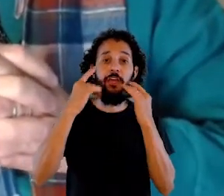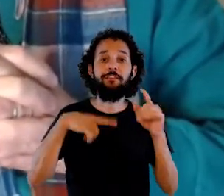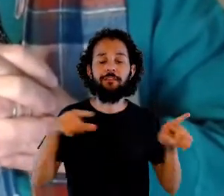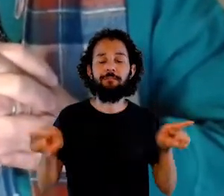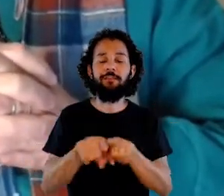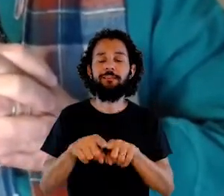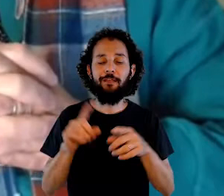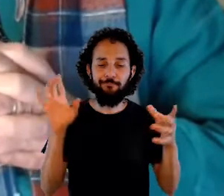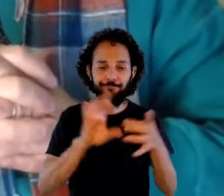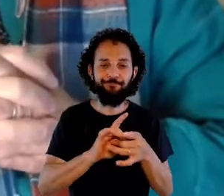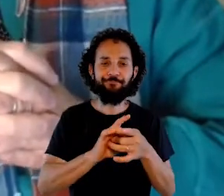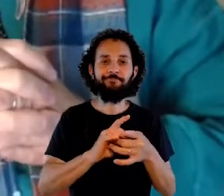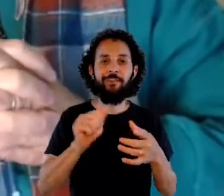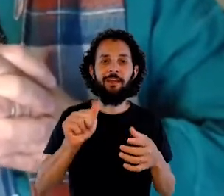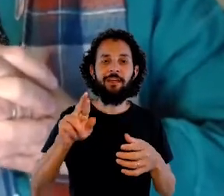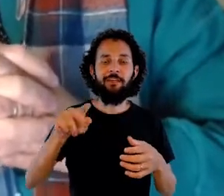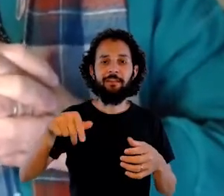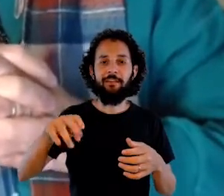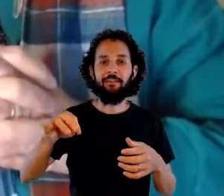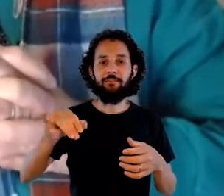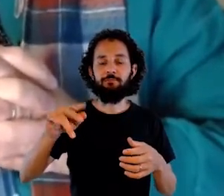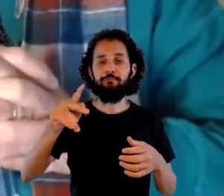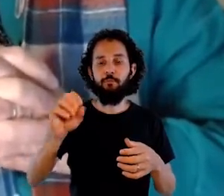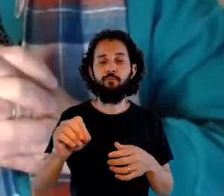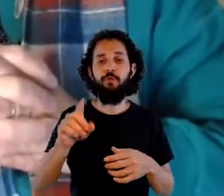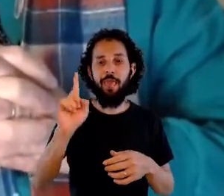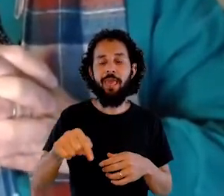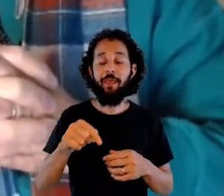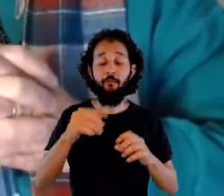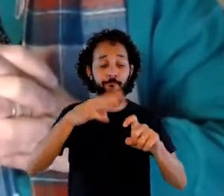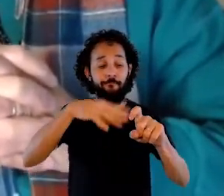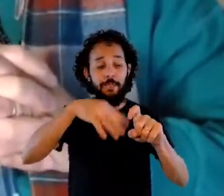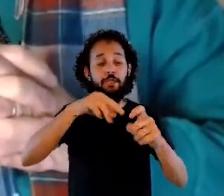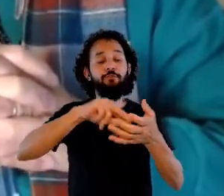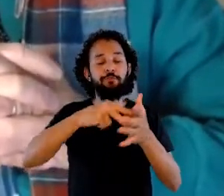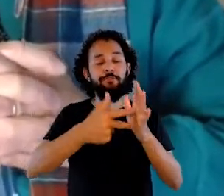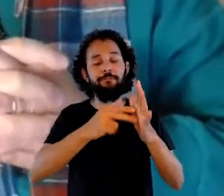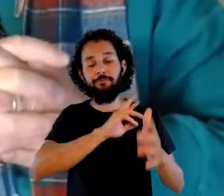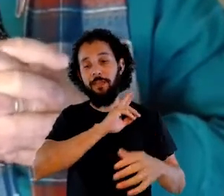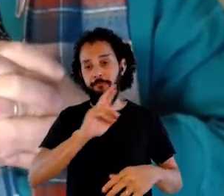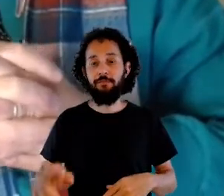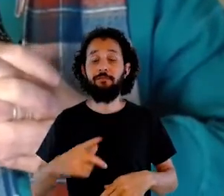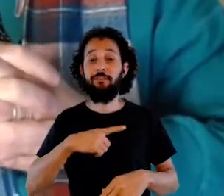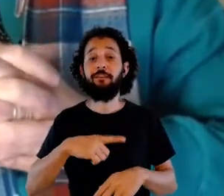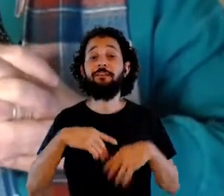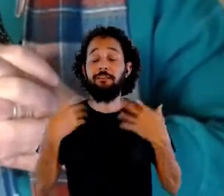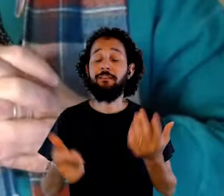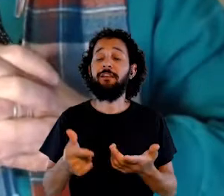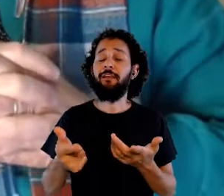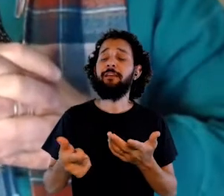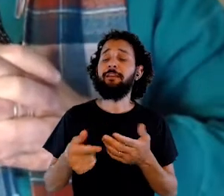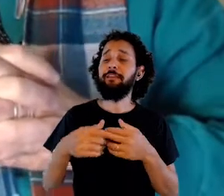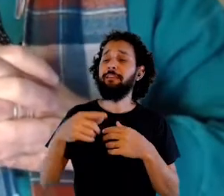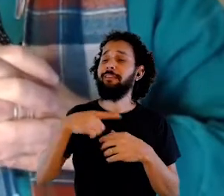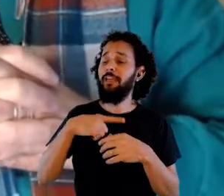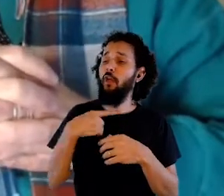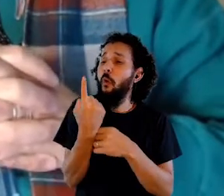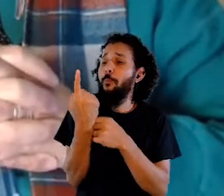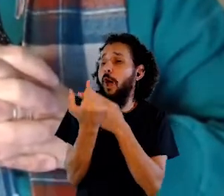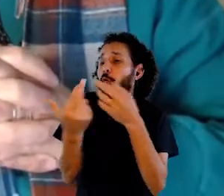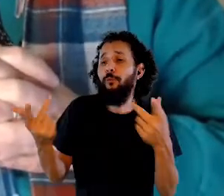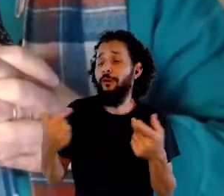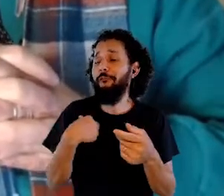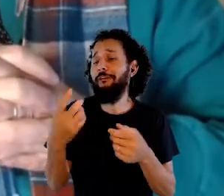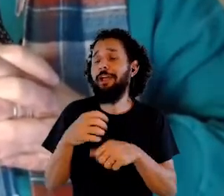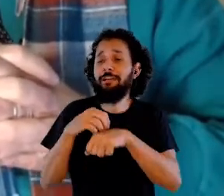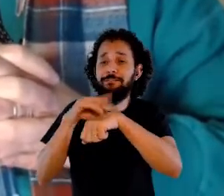mitos representam, né? São matéria de estudo. E aí, Léo, nesse sentido, tem uma coisa que eu gostaria que você compartilhasse com a gente, né? Eu